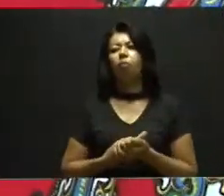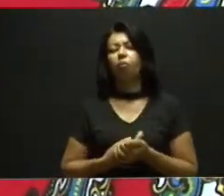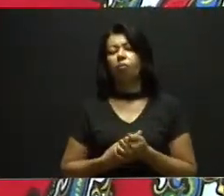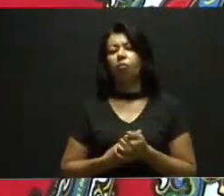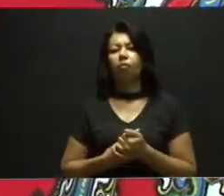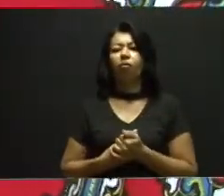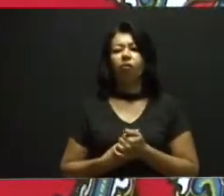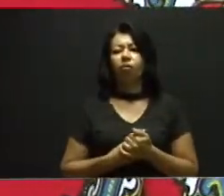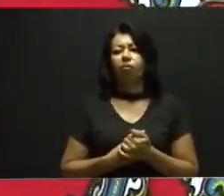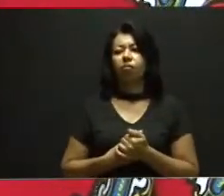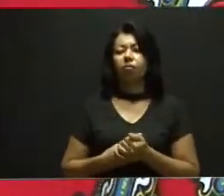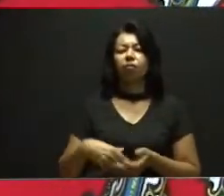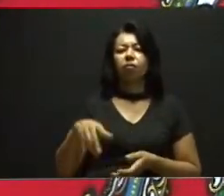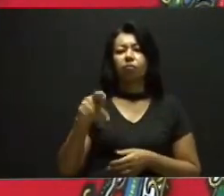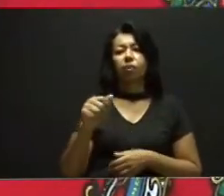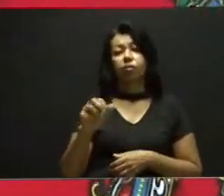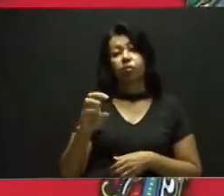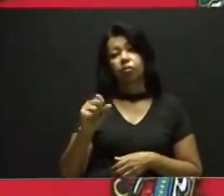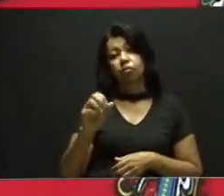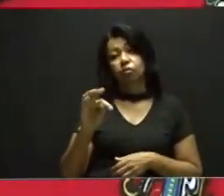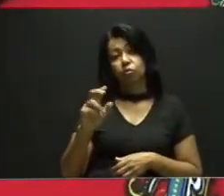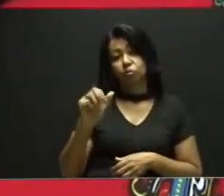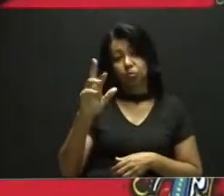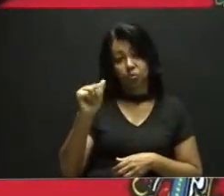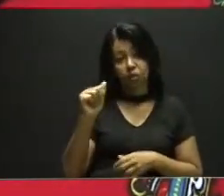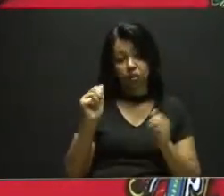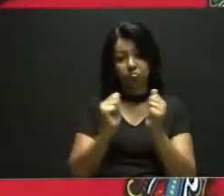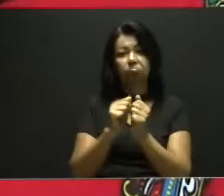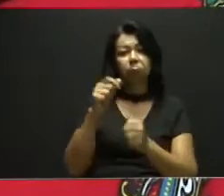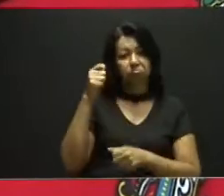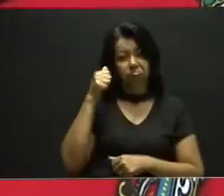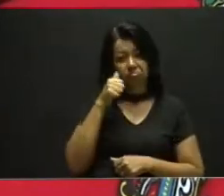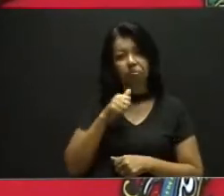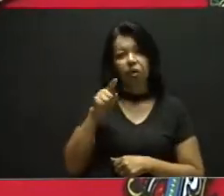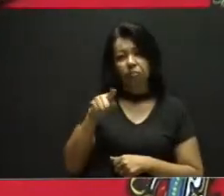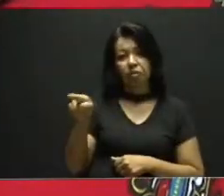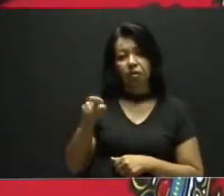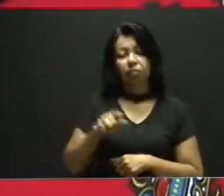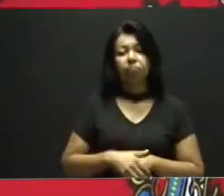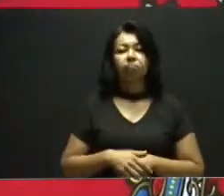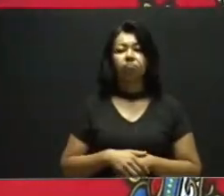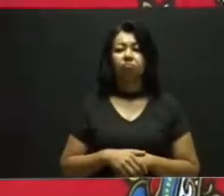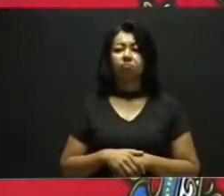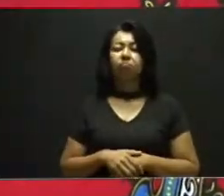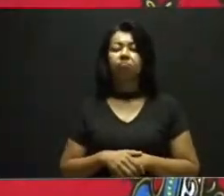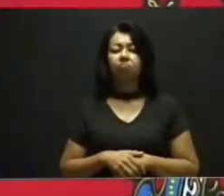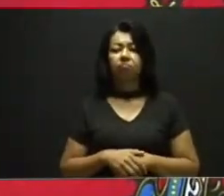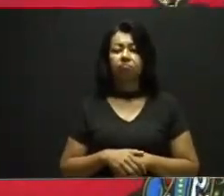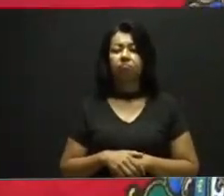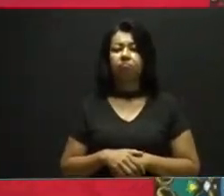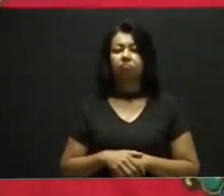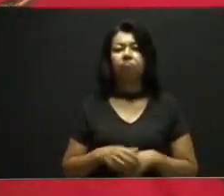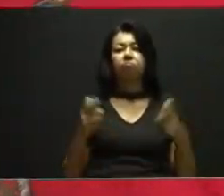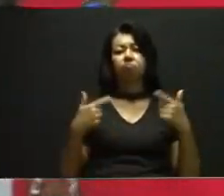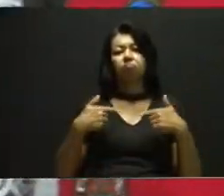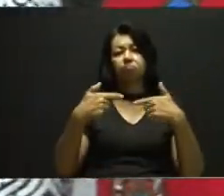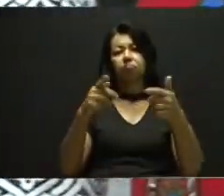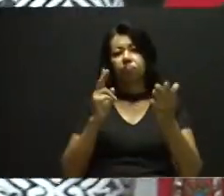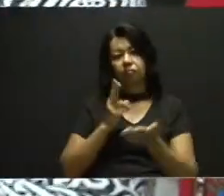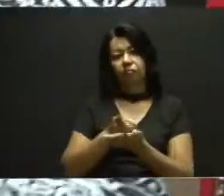postura nem toda minha filha entrou nessa história mas silvia é um elo nas nossas vidas a luta continua